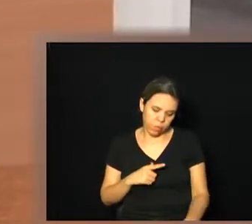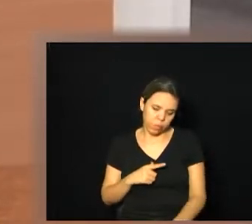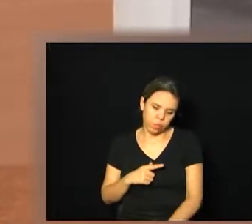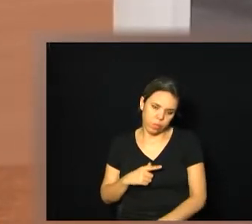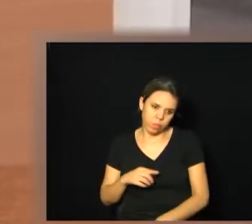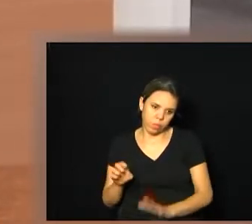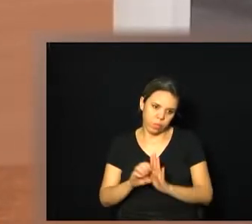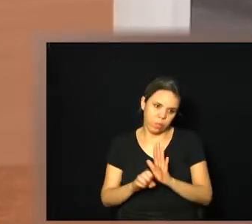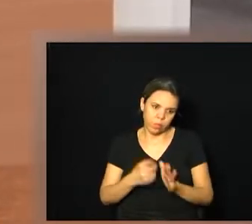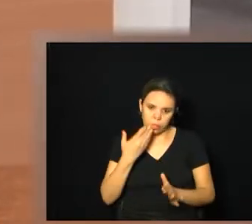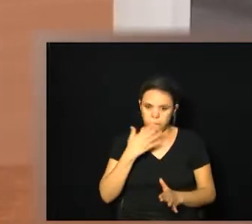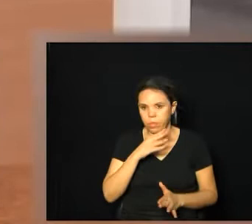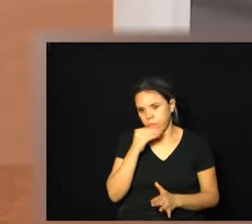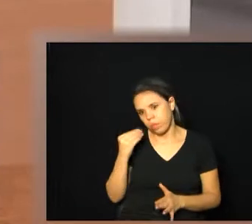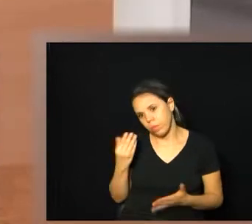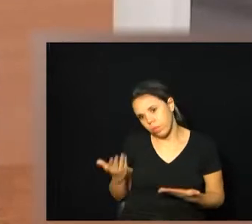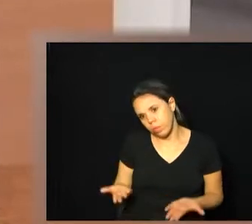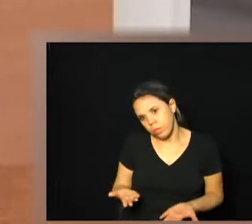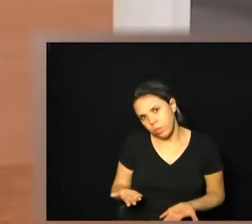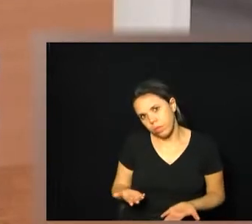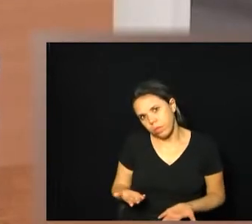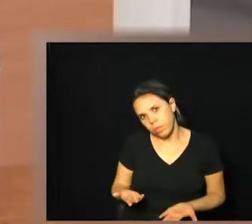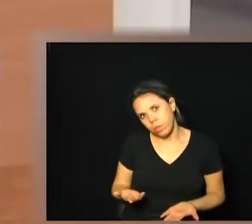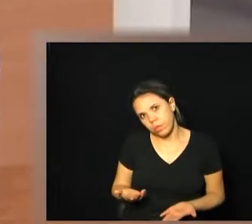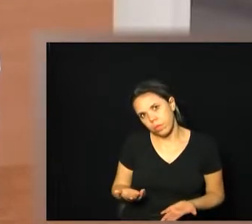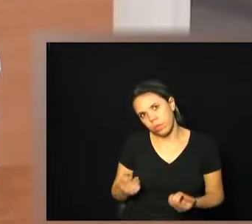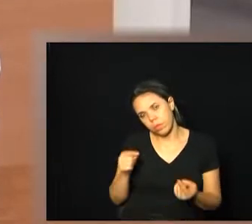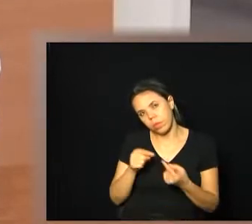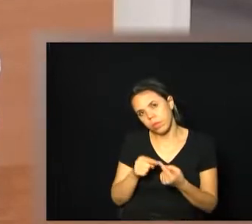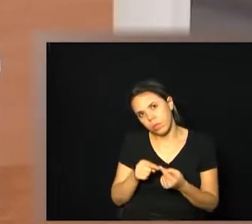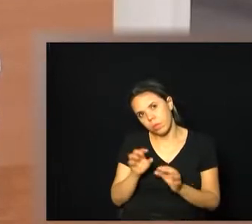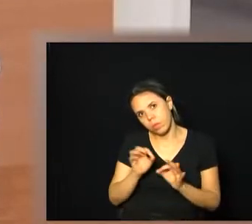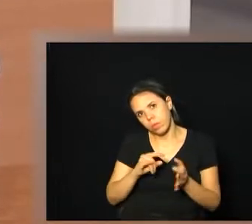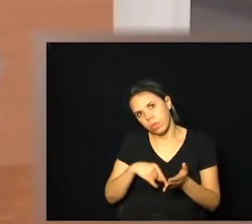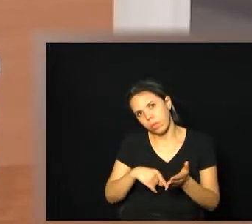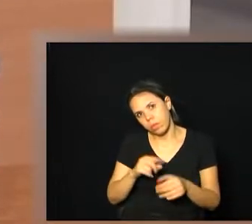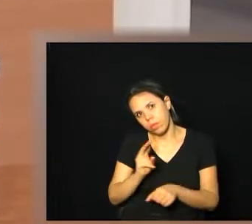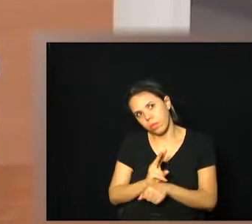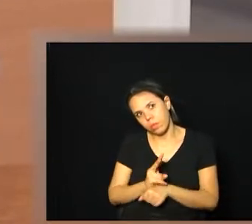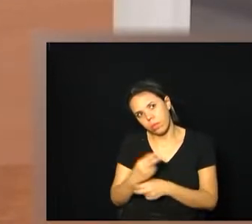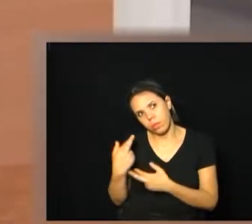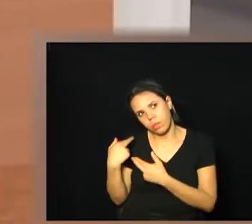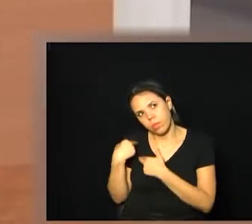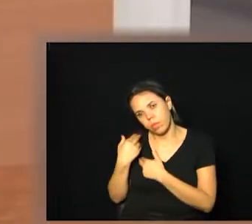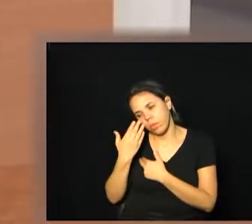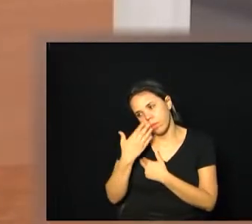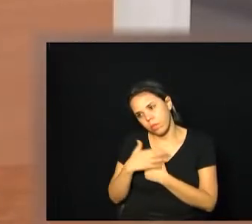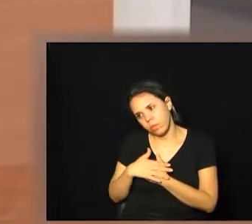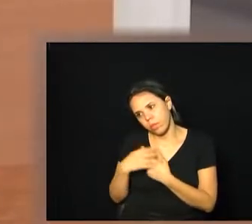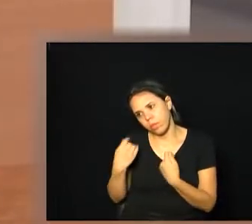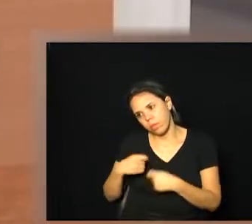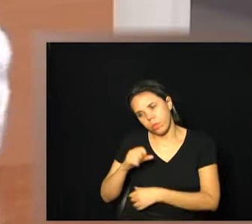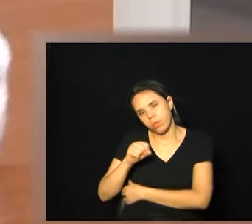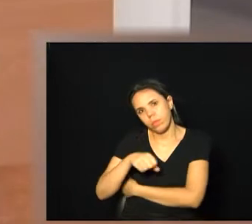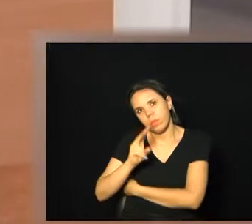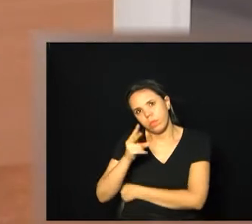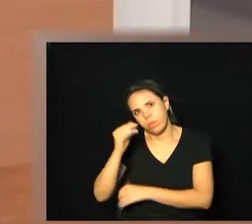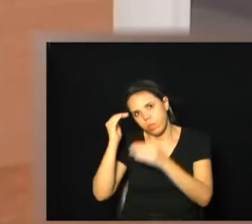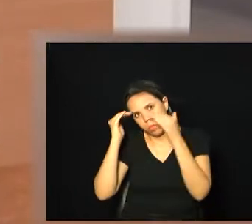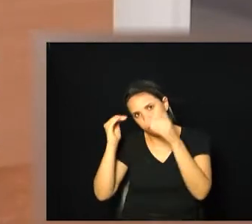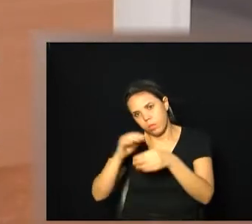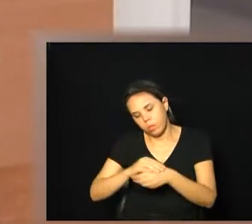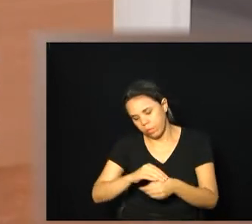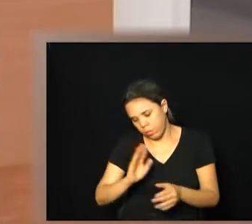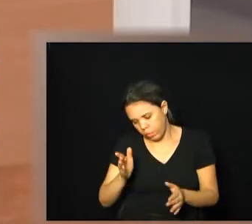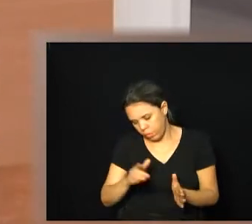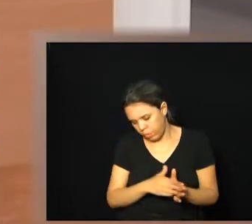da Criança e do Adolescente que norteiam toda essa questão dessa regulamentação da guarda, né? Então nós precisamos seguir aqueles passos que